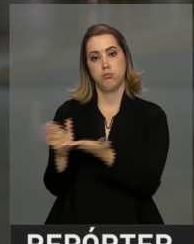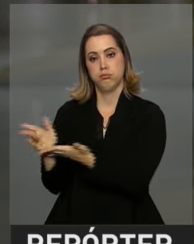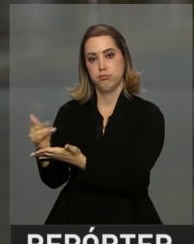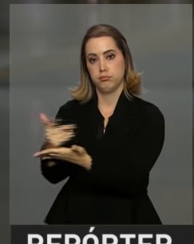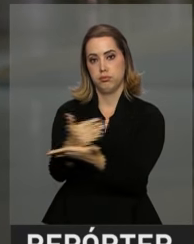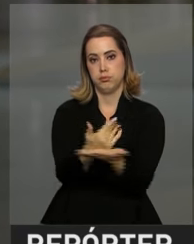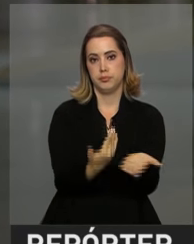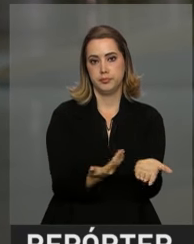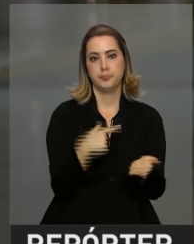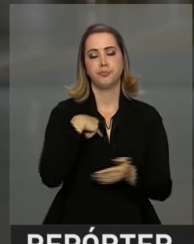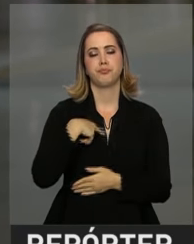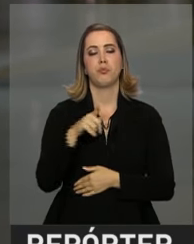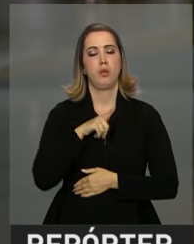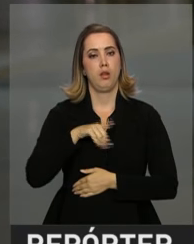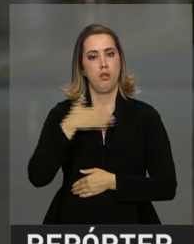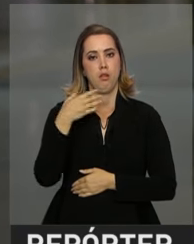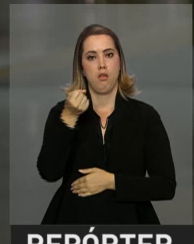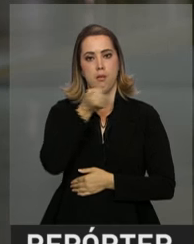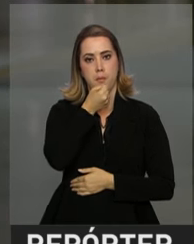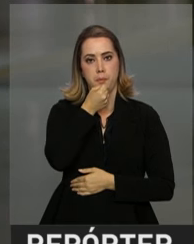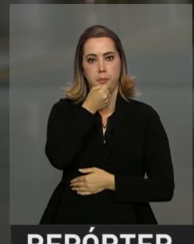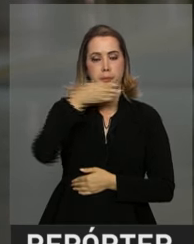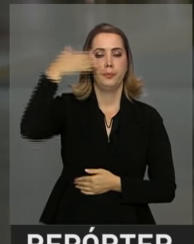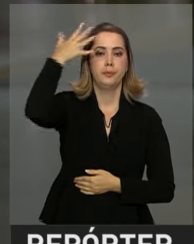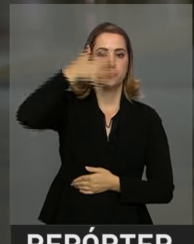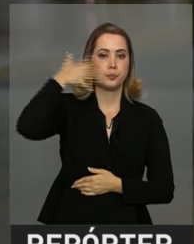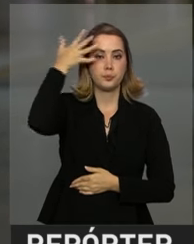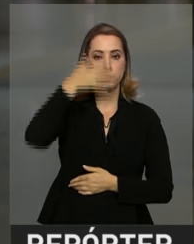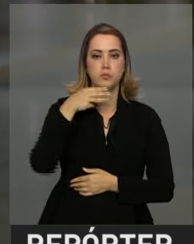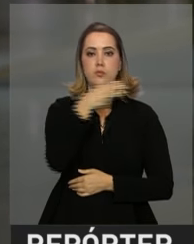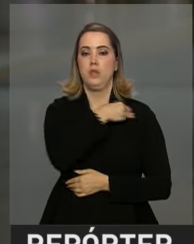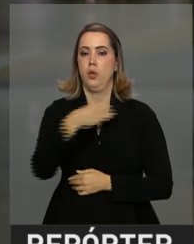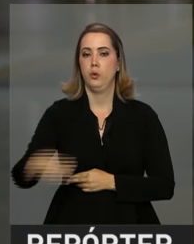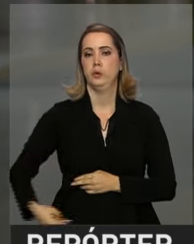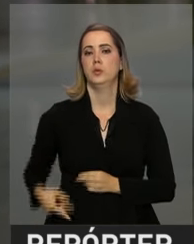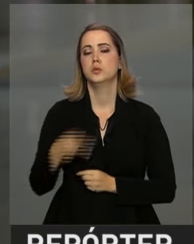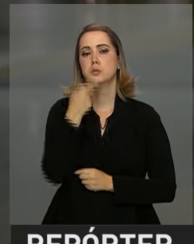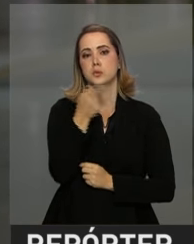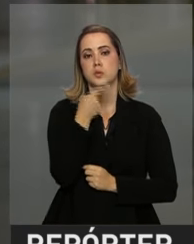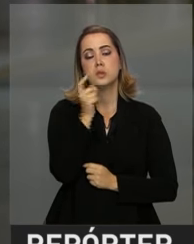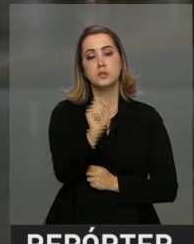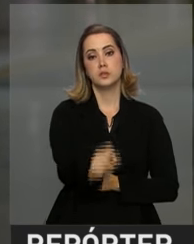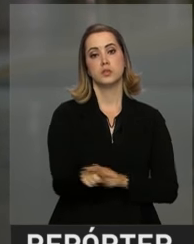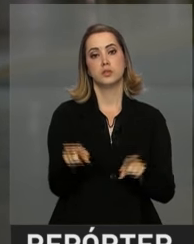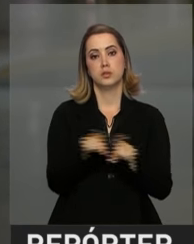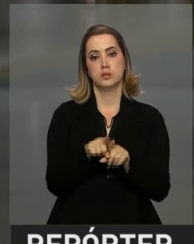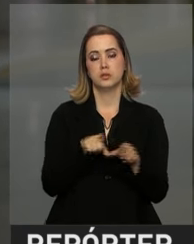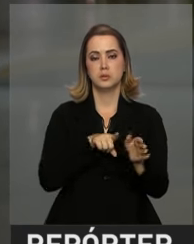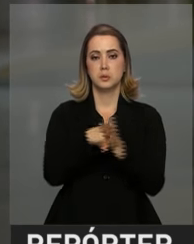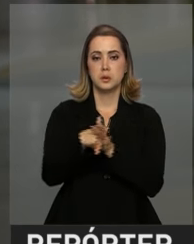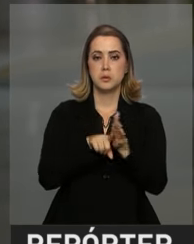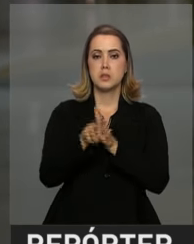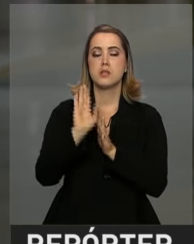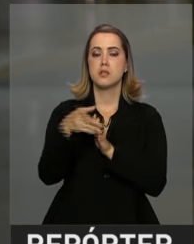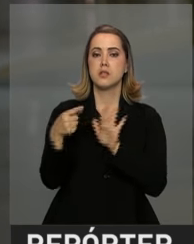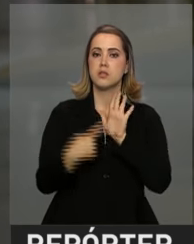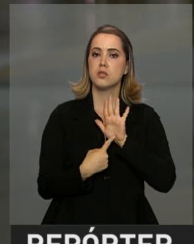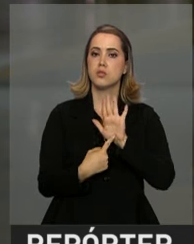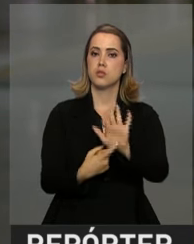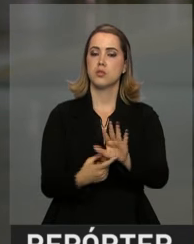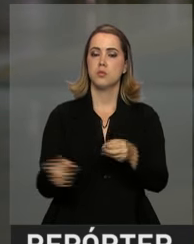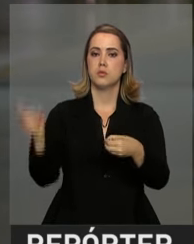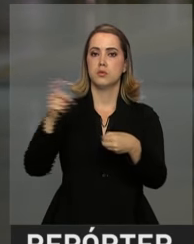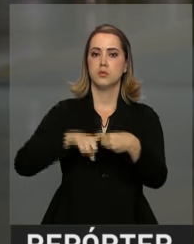realizado na Federação das Indústrias do Estado de São Paulo, o ministro Henrique Meirelles disse ainda que pesquisas já indicam uma